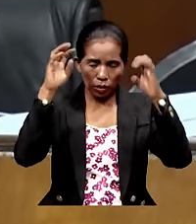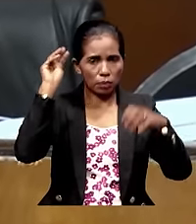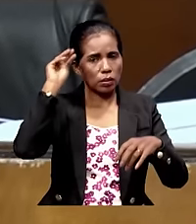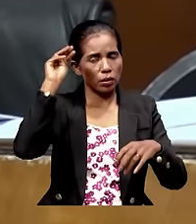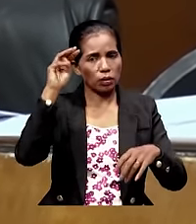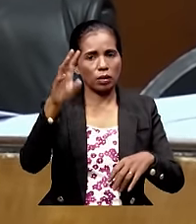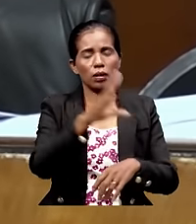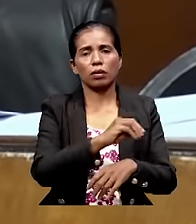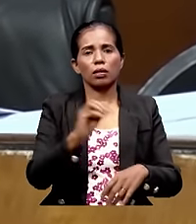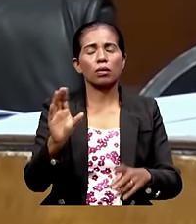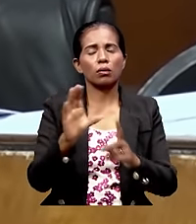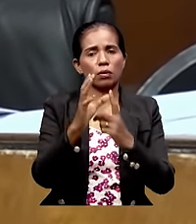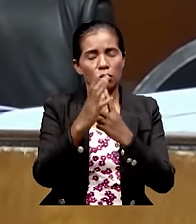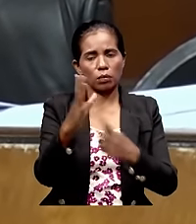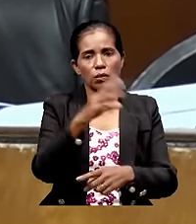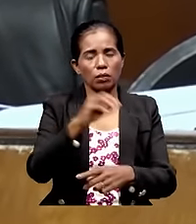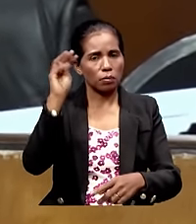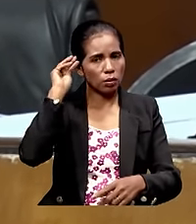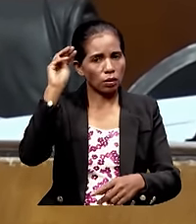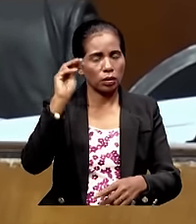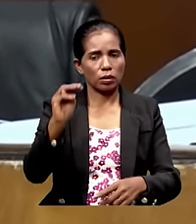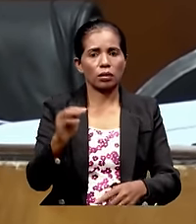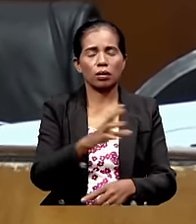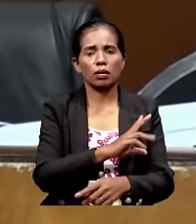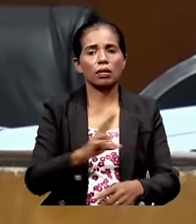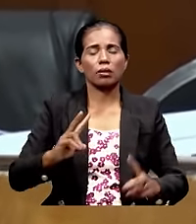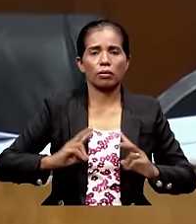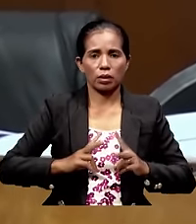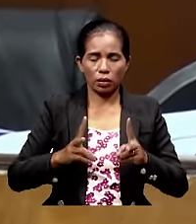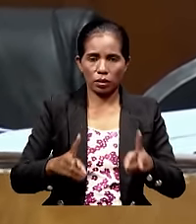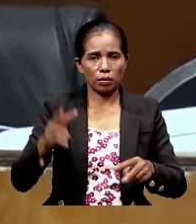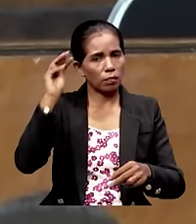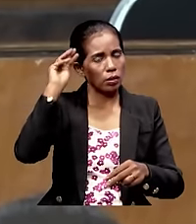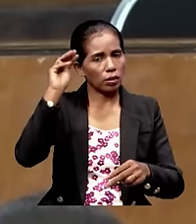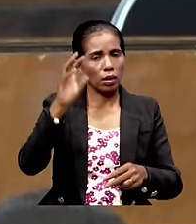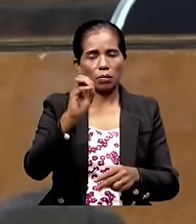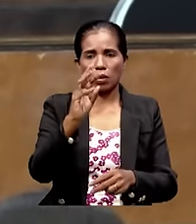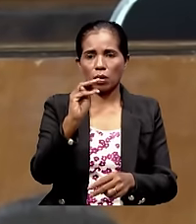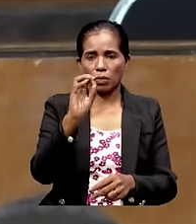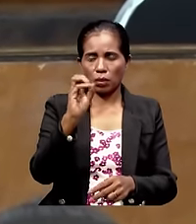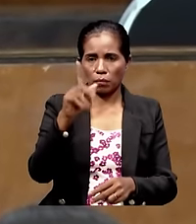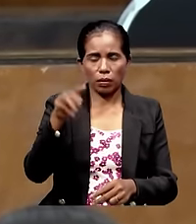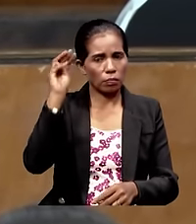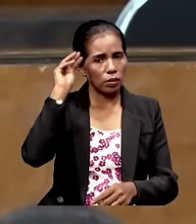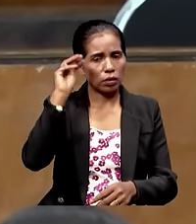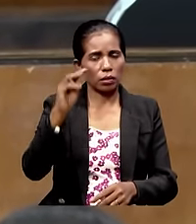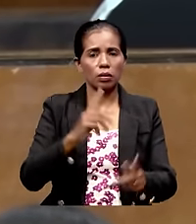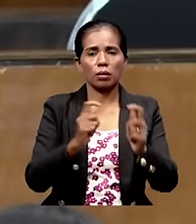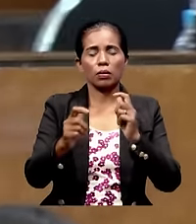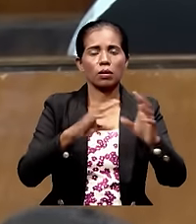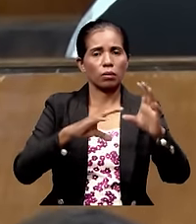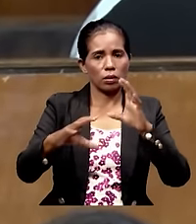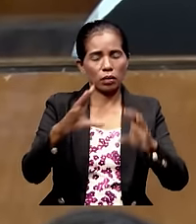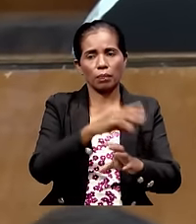Superior Ciência e Cultura, Ministério ba Assunto Combatentes Libertação Nacional, Ministério Obras Públicas, Ministério Transporte e Comunicação,